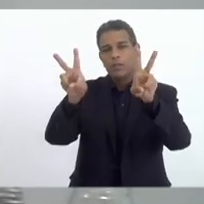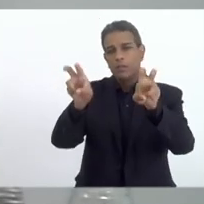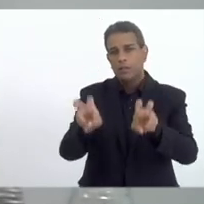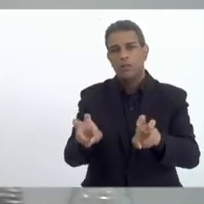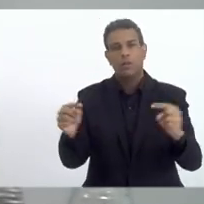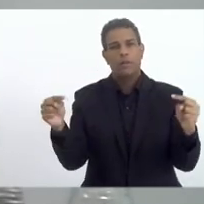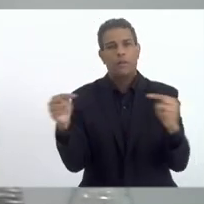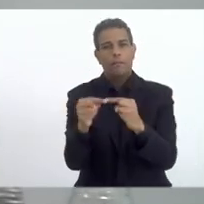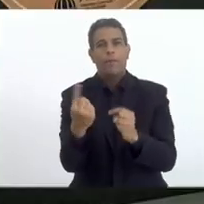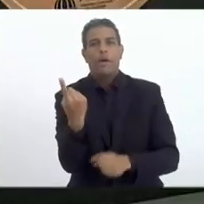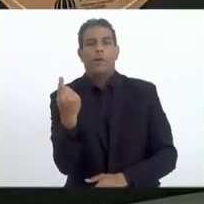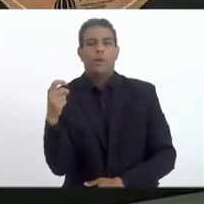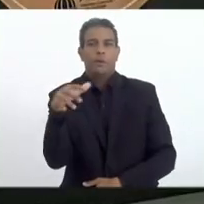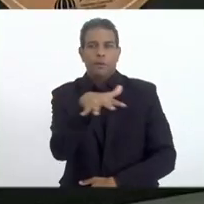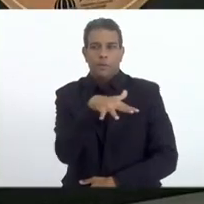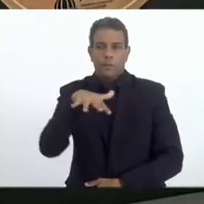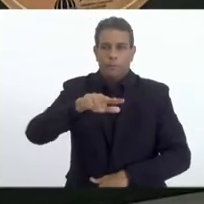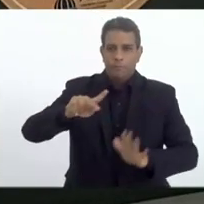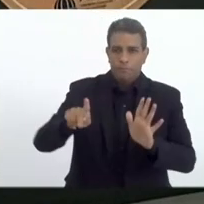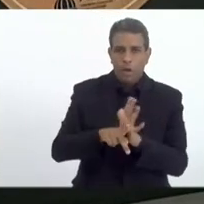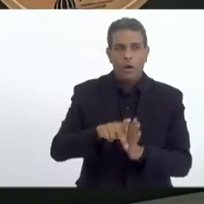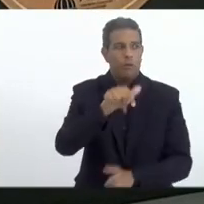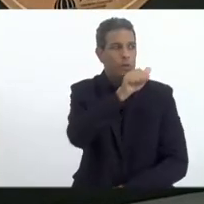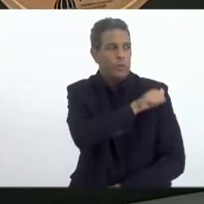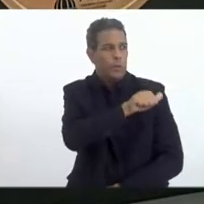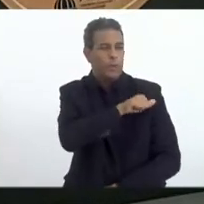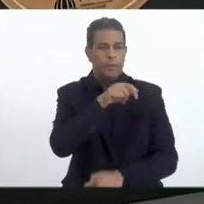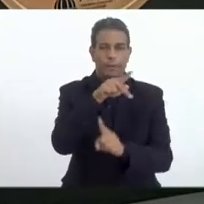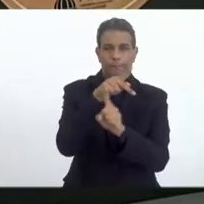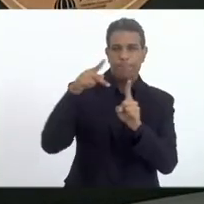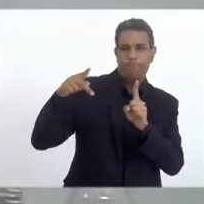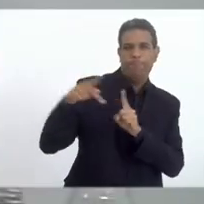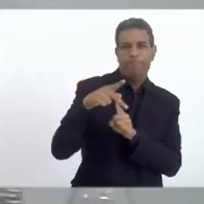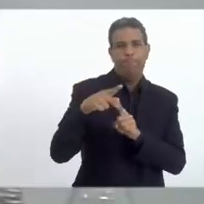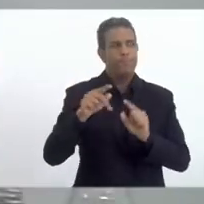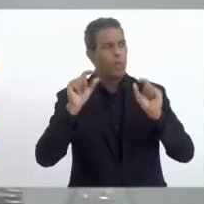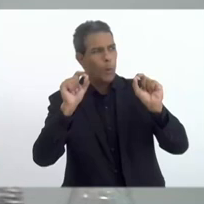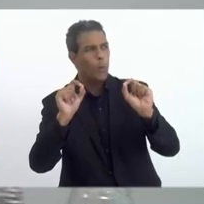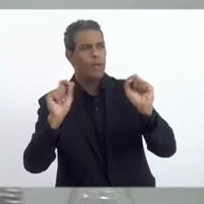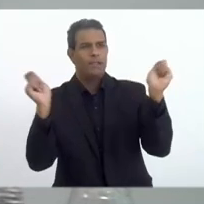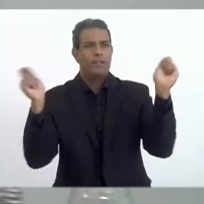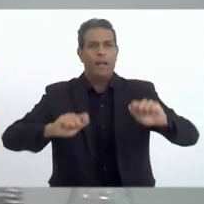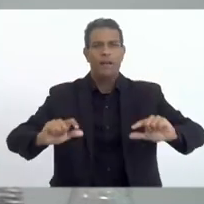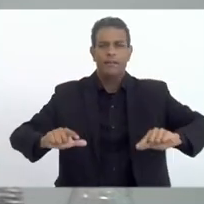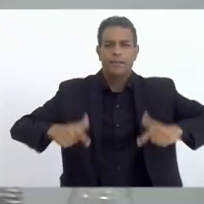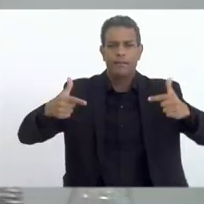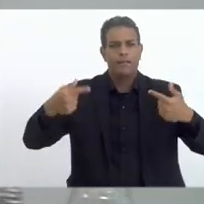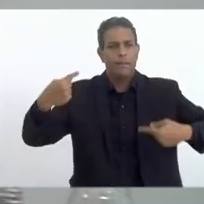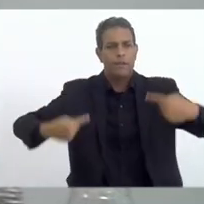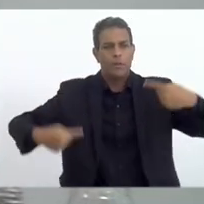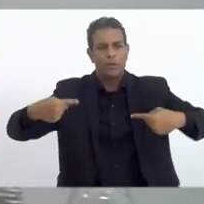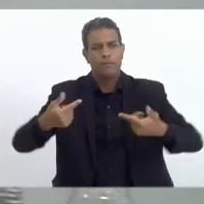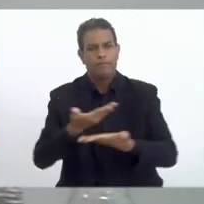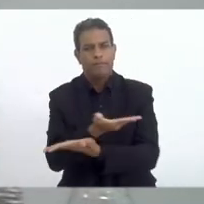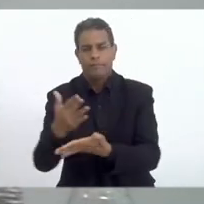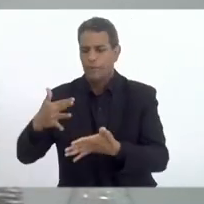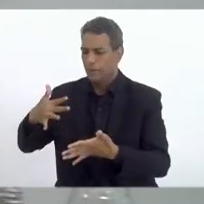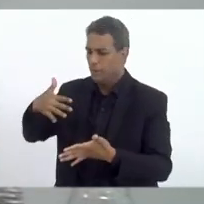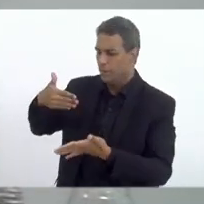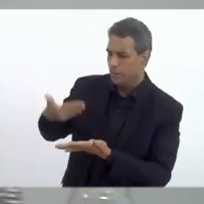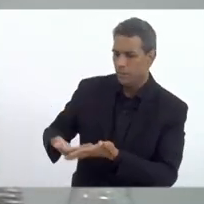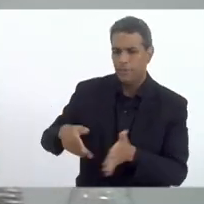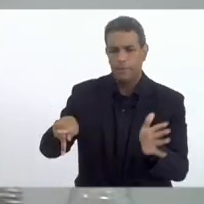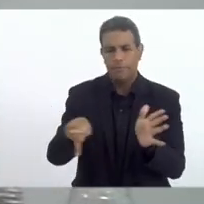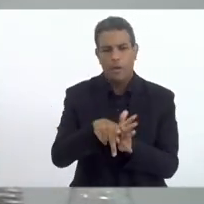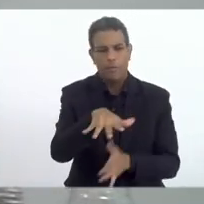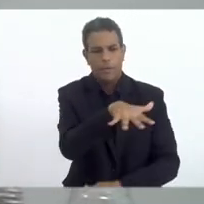única todas as carreiras do Rio Previdência, que a gente vai levar em consideração tudo que foi apresentado no caso dos servidores da